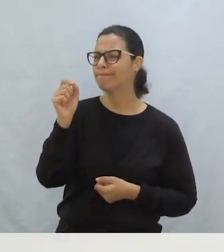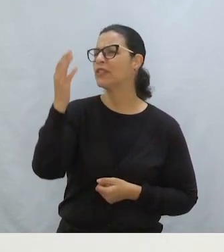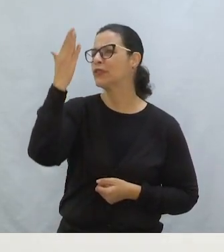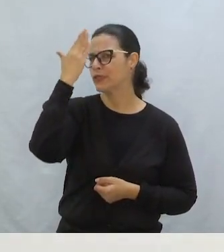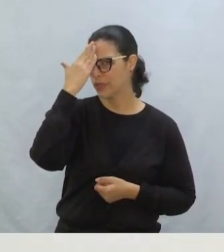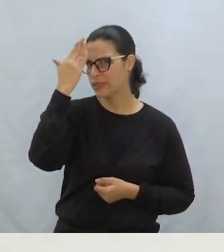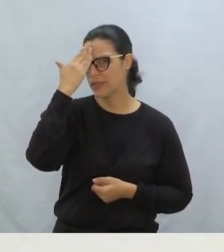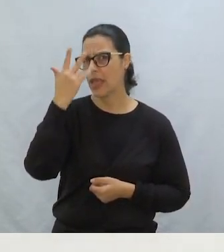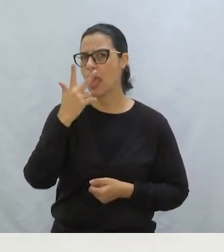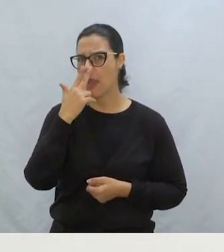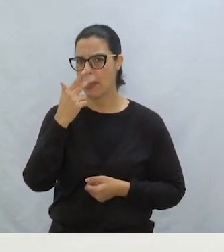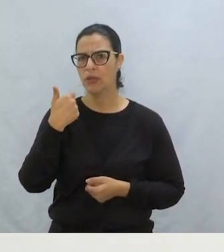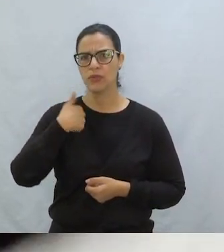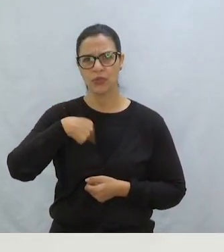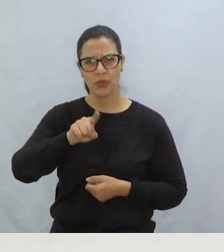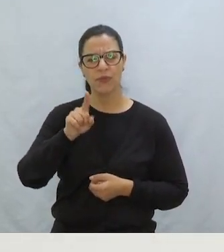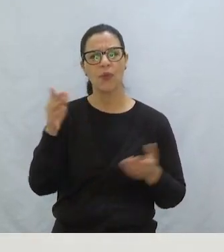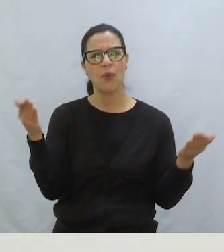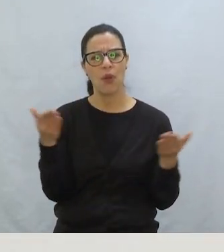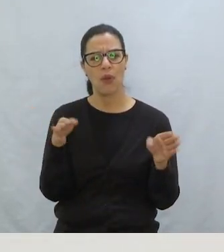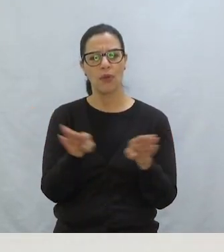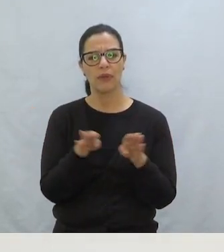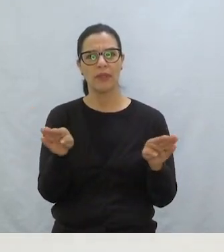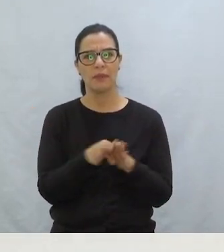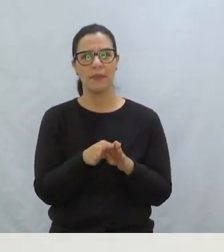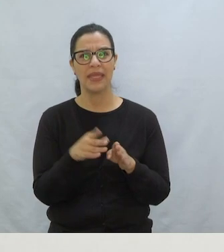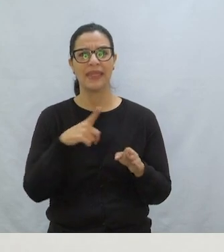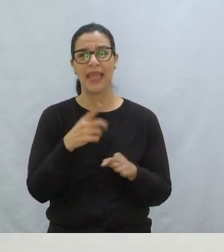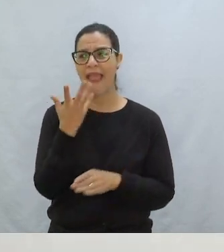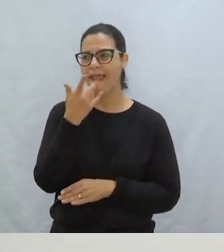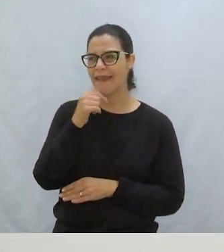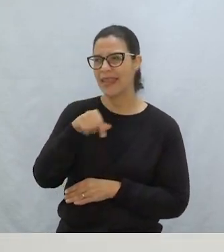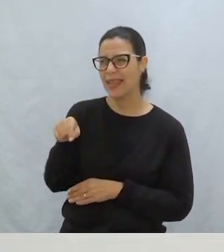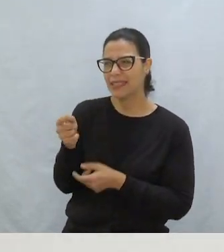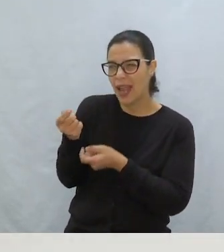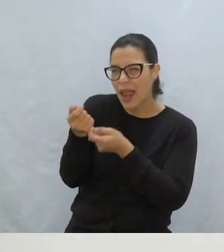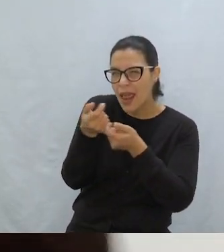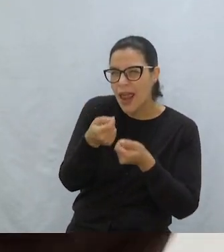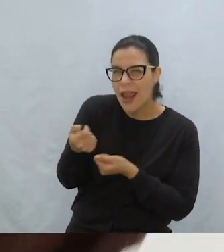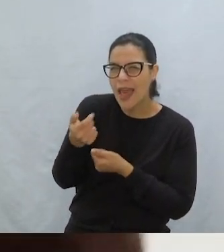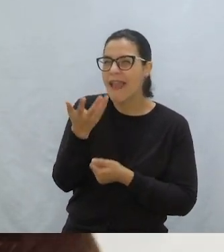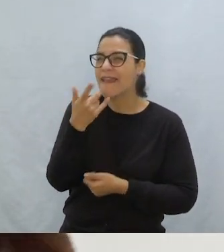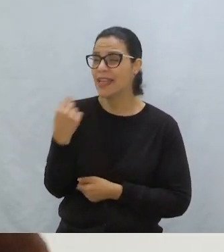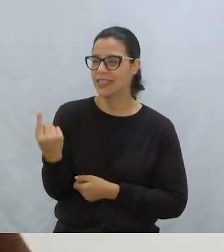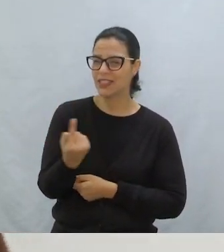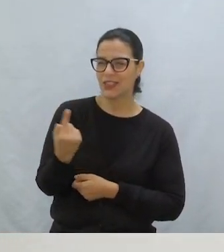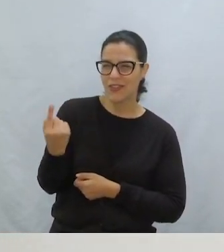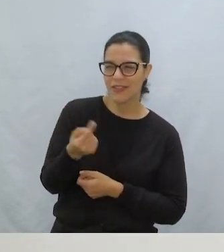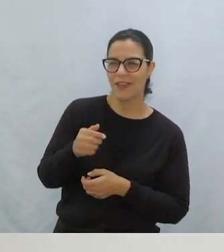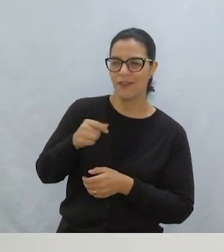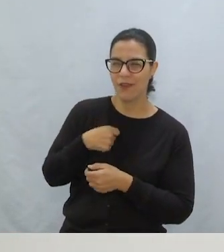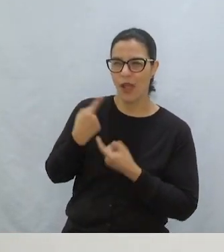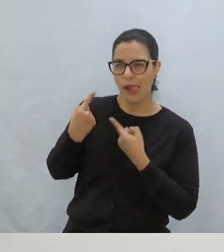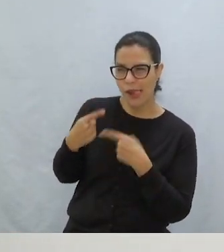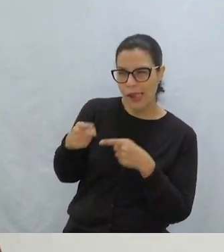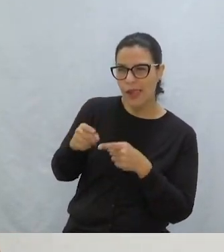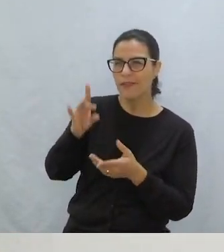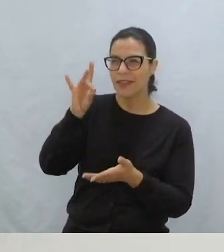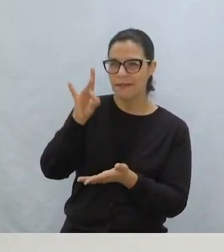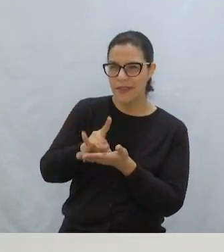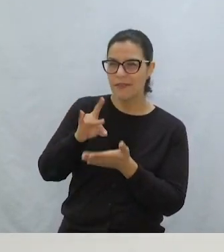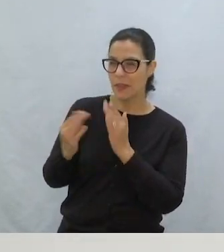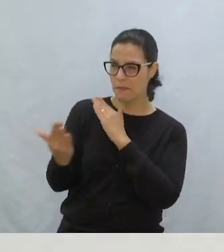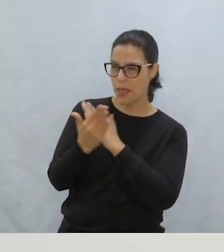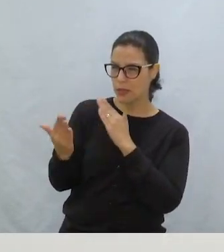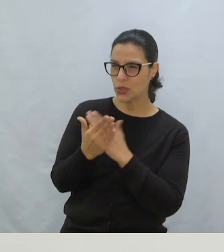Aham, já sei Acho que eu vou sair agora mesmo Enganar alguma criancinha indefesa Você